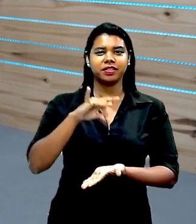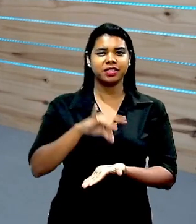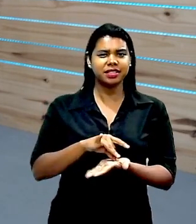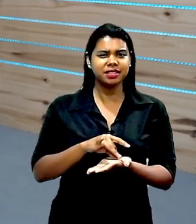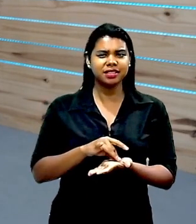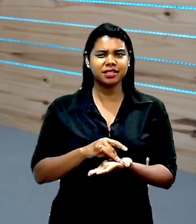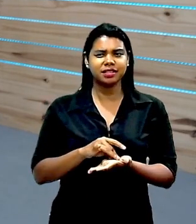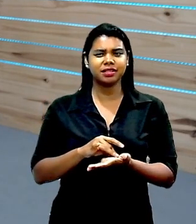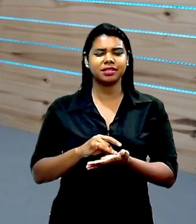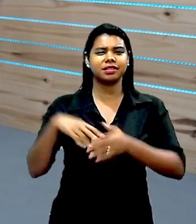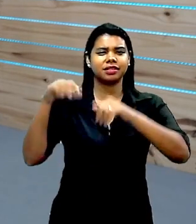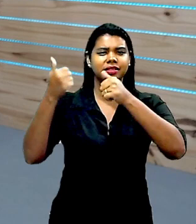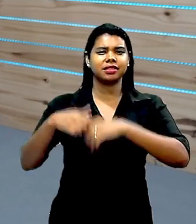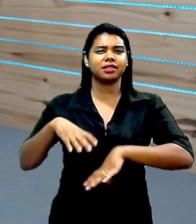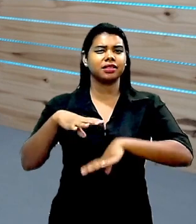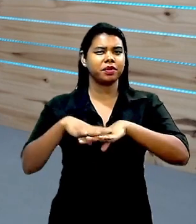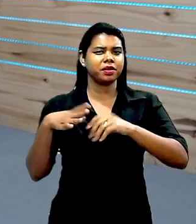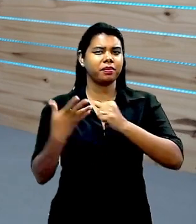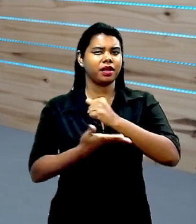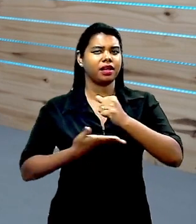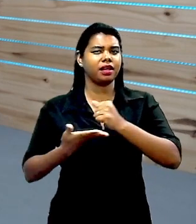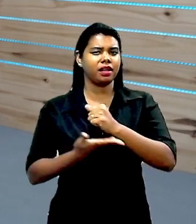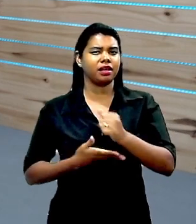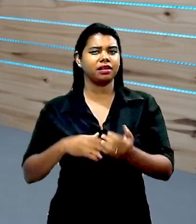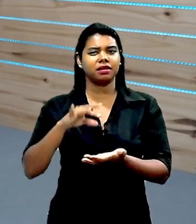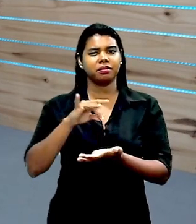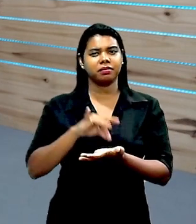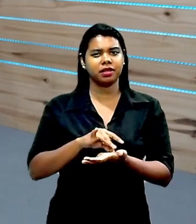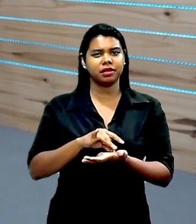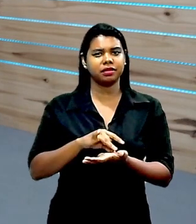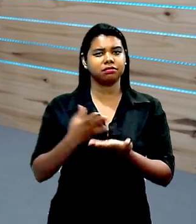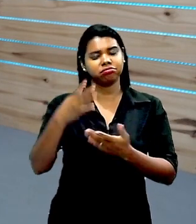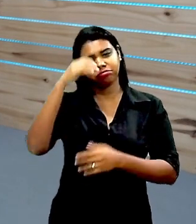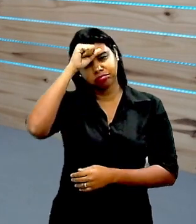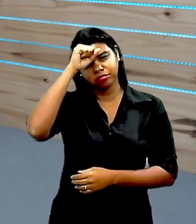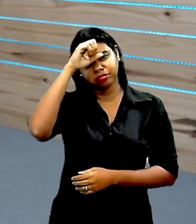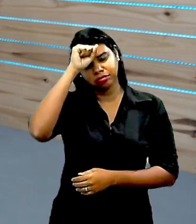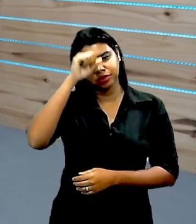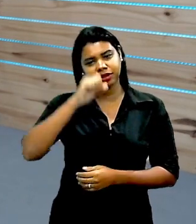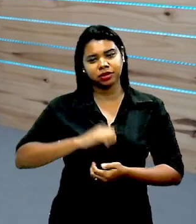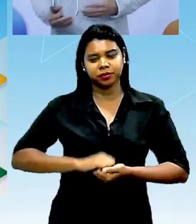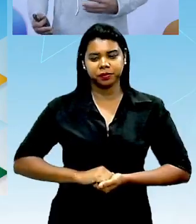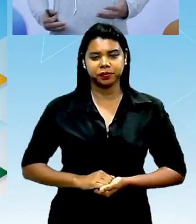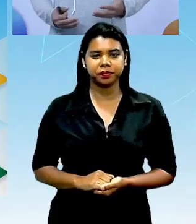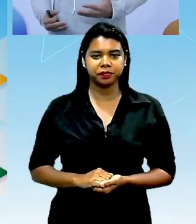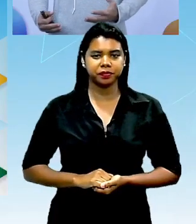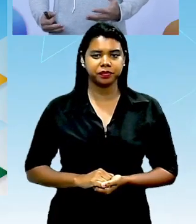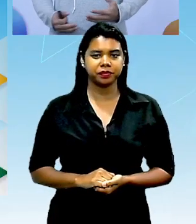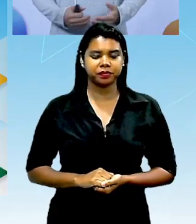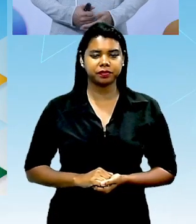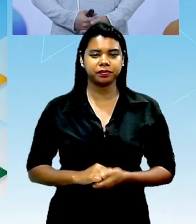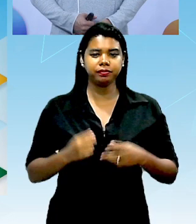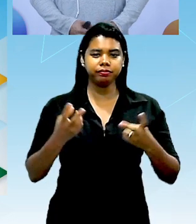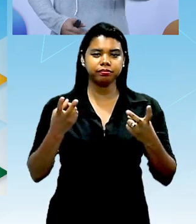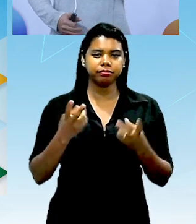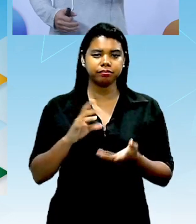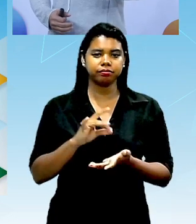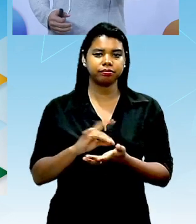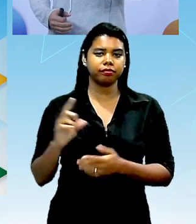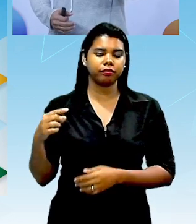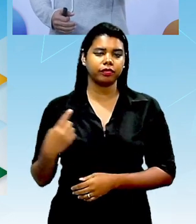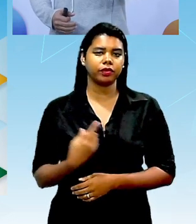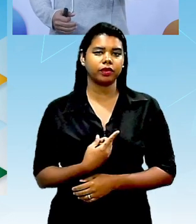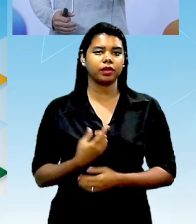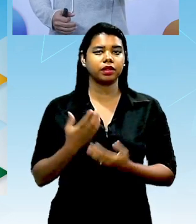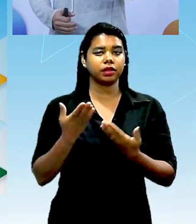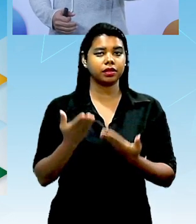as revisões da matemática básica para você aprender um pouquinho de forma, né, bem interativa conosco. Se